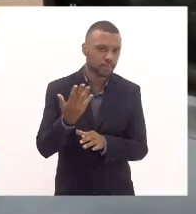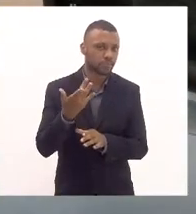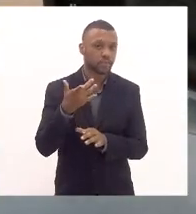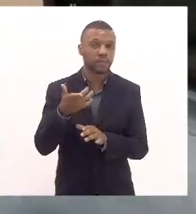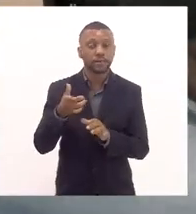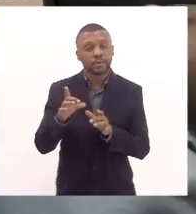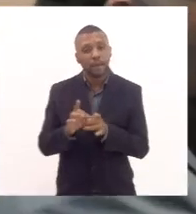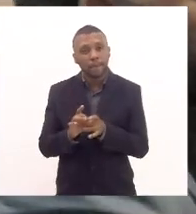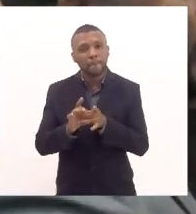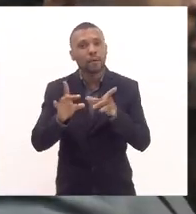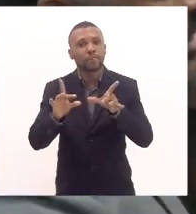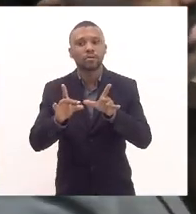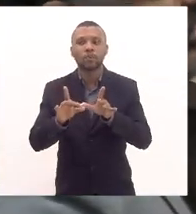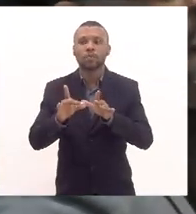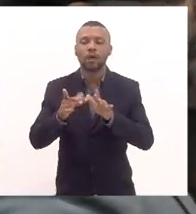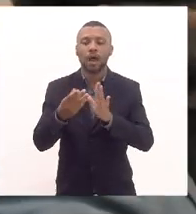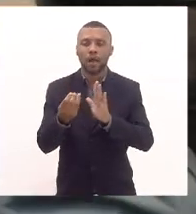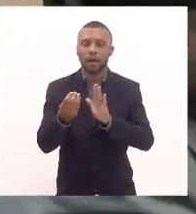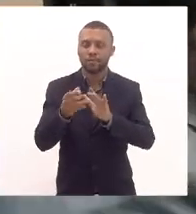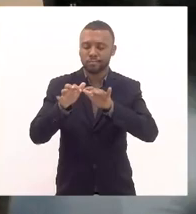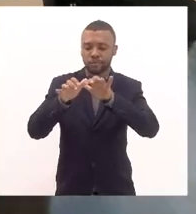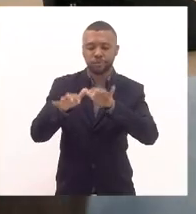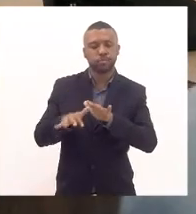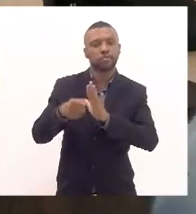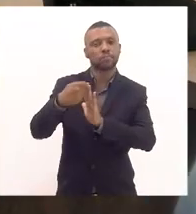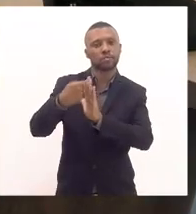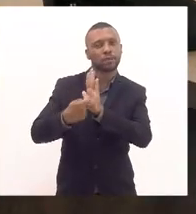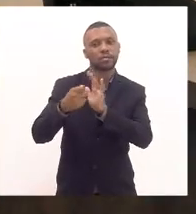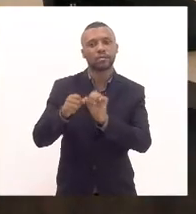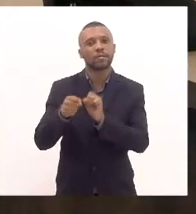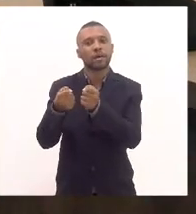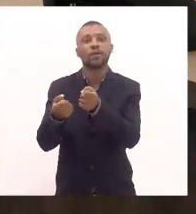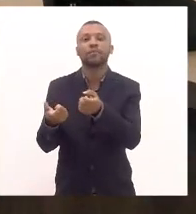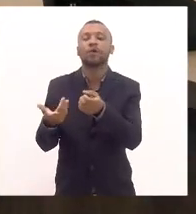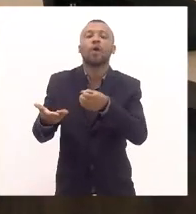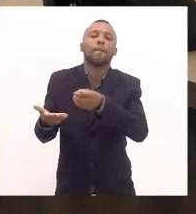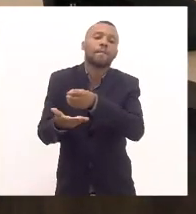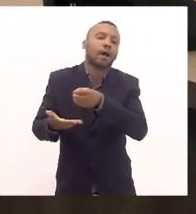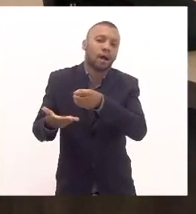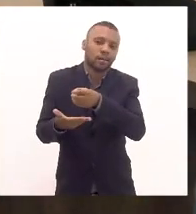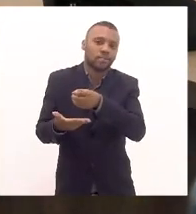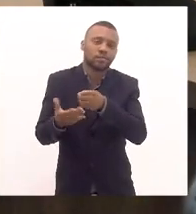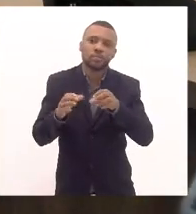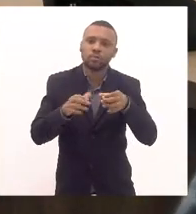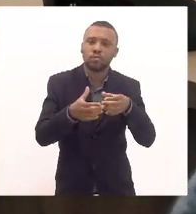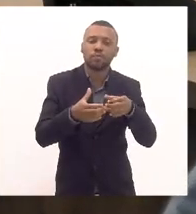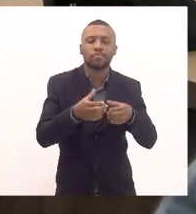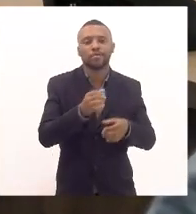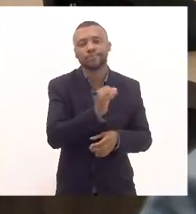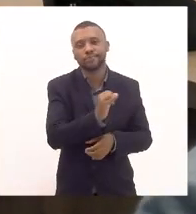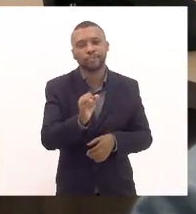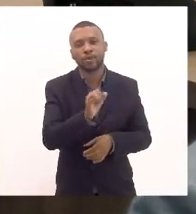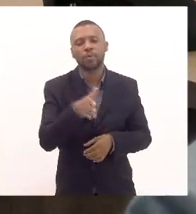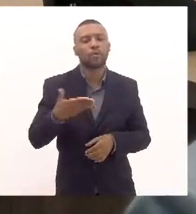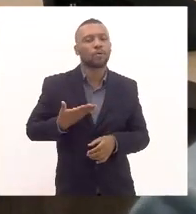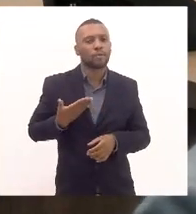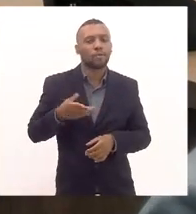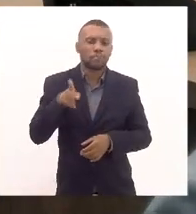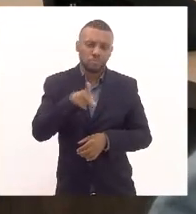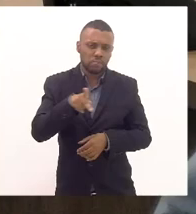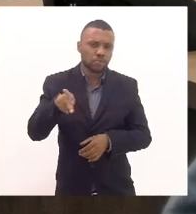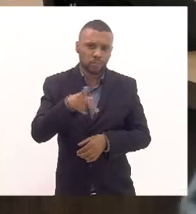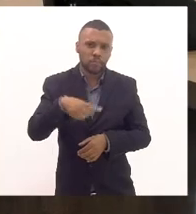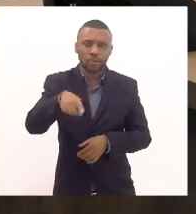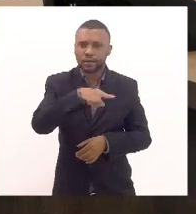a construção de um texto que garante o essencial que os instrutores meus colegas docentes